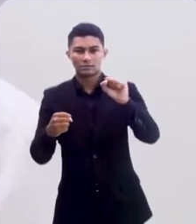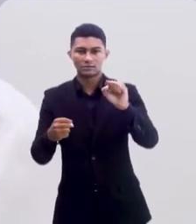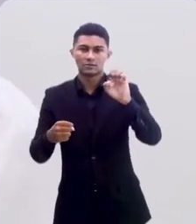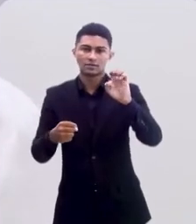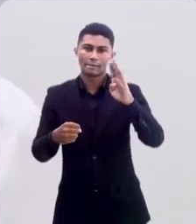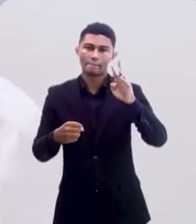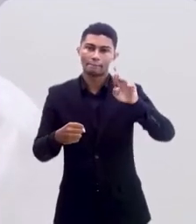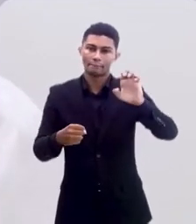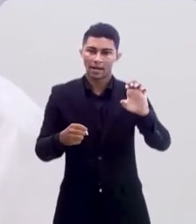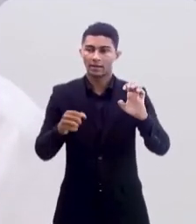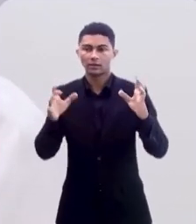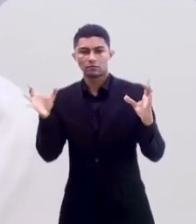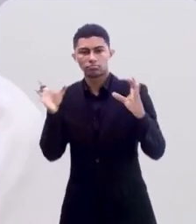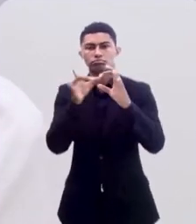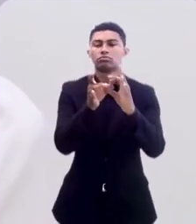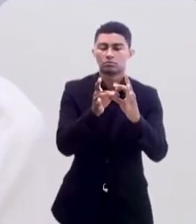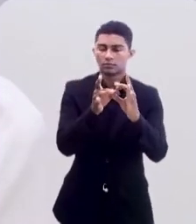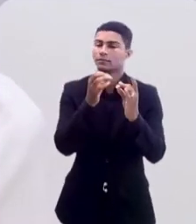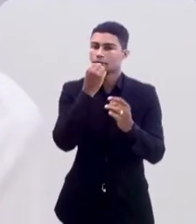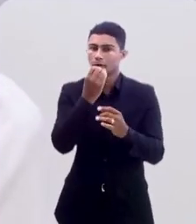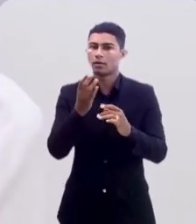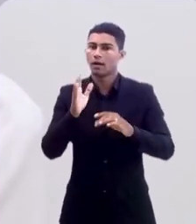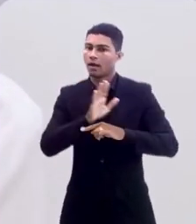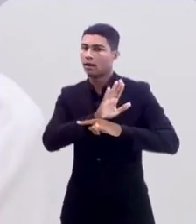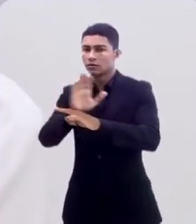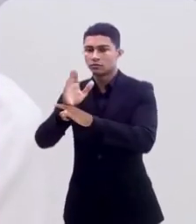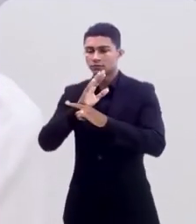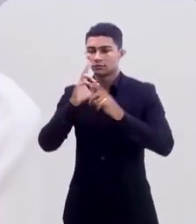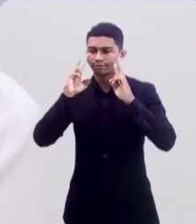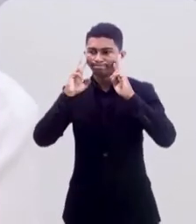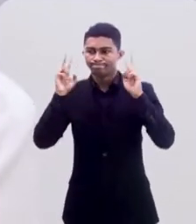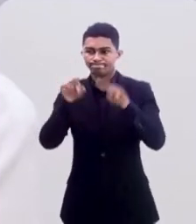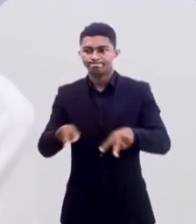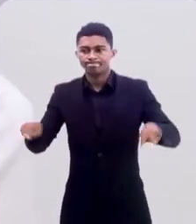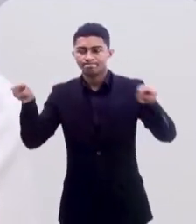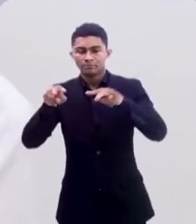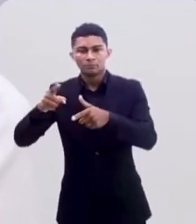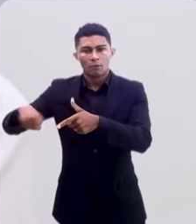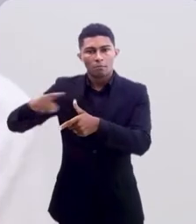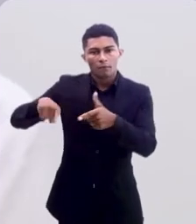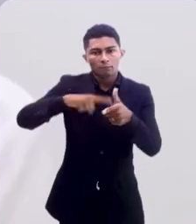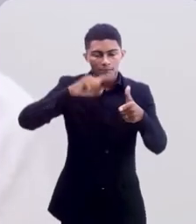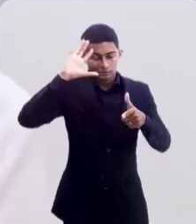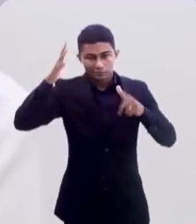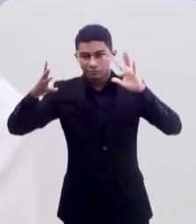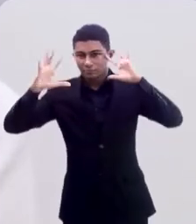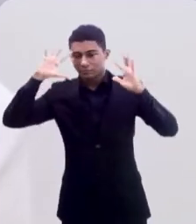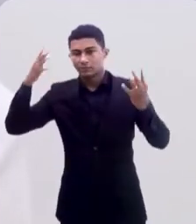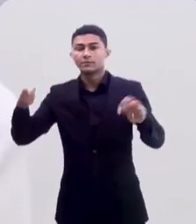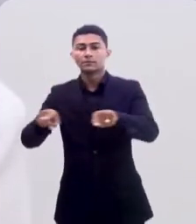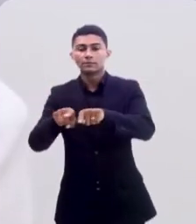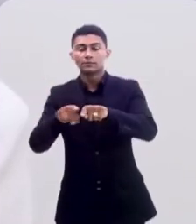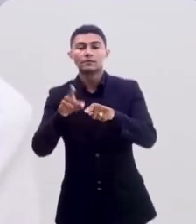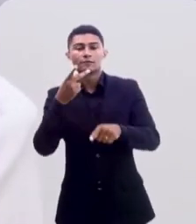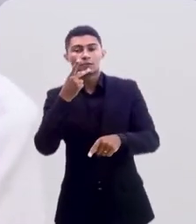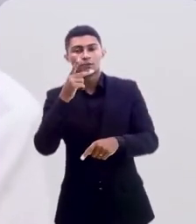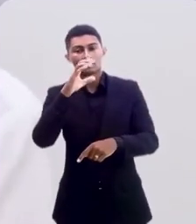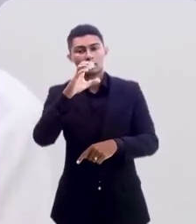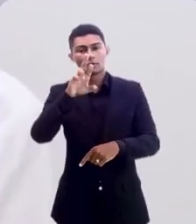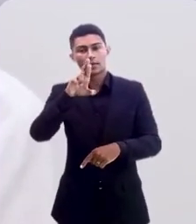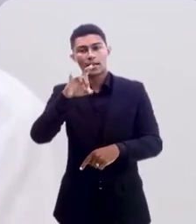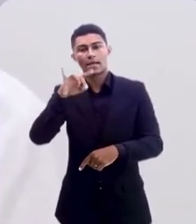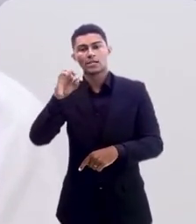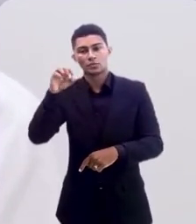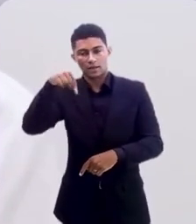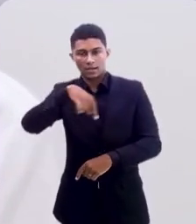o SEBRAE, tem ajudado também a impulsionar um olhar direcionado para as soluções para o campo. Falamos da questão do acesso ao crédito,